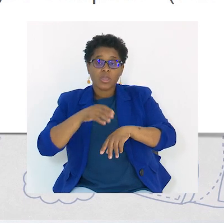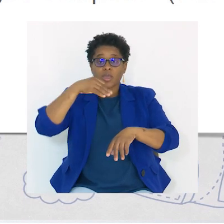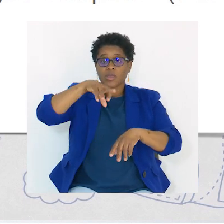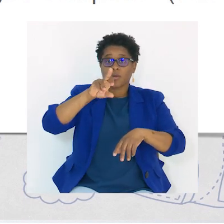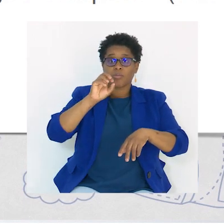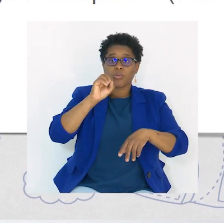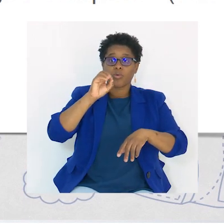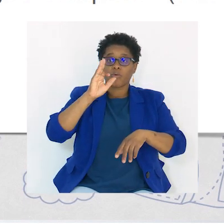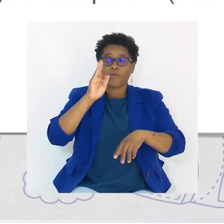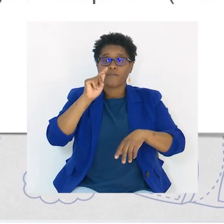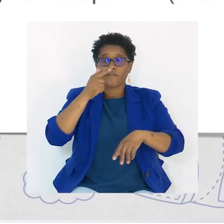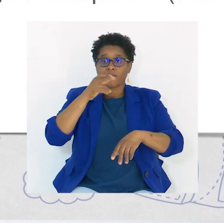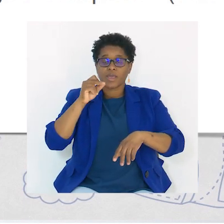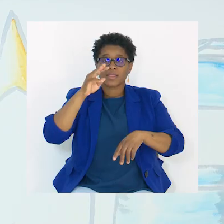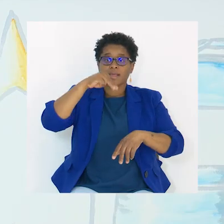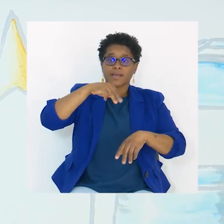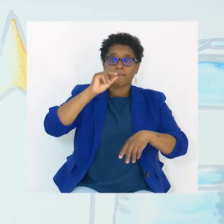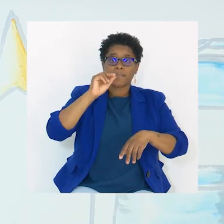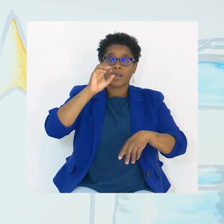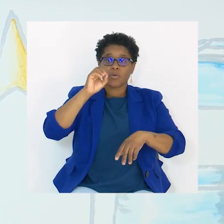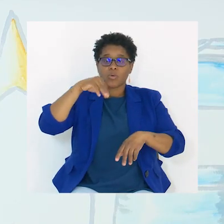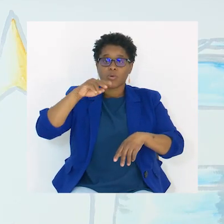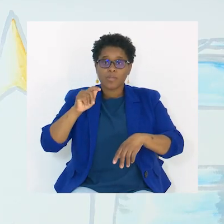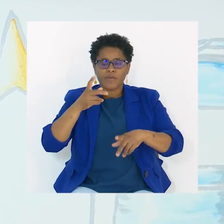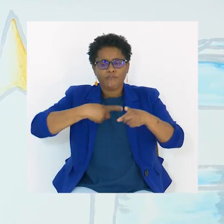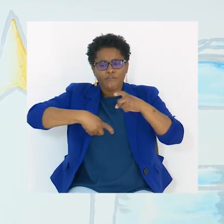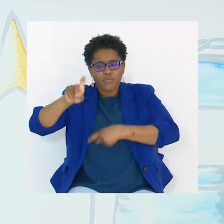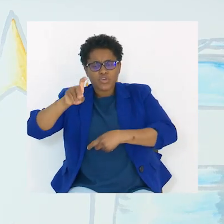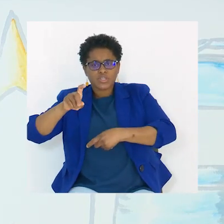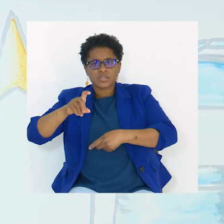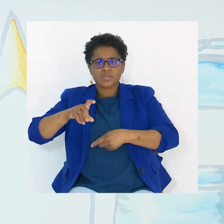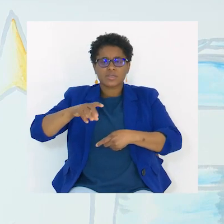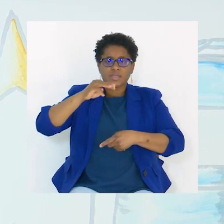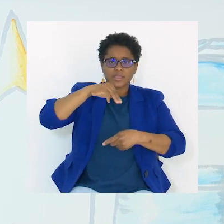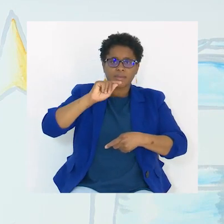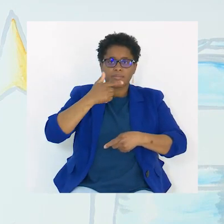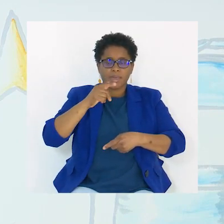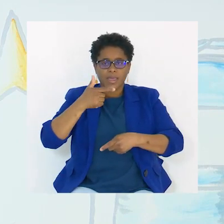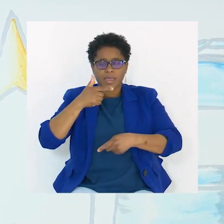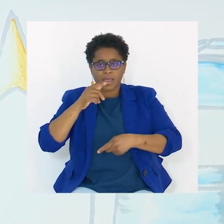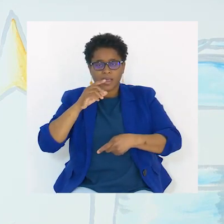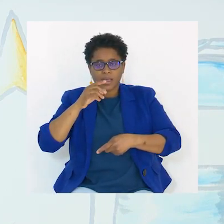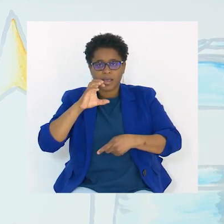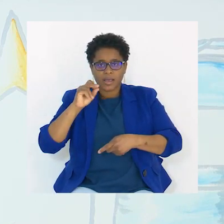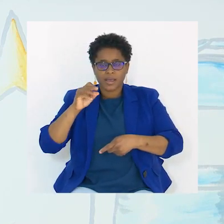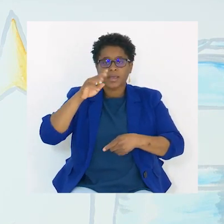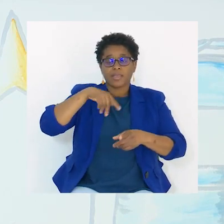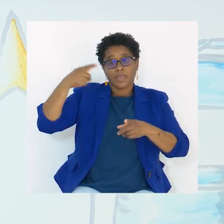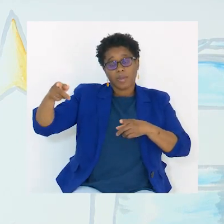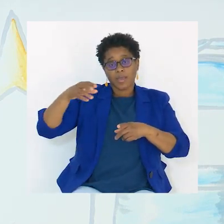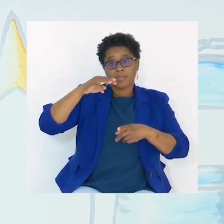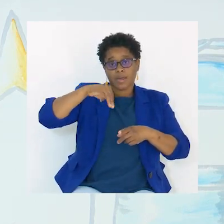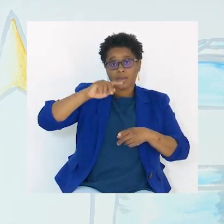fugiu de Meca para Medina. Atenção a quem diga que não é uma fuga, que é